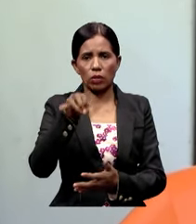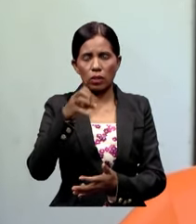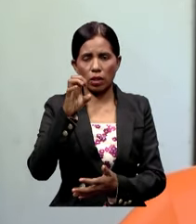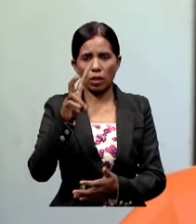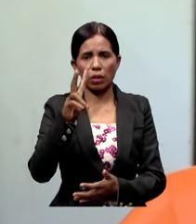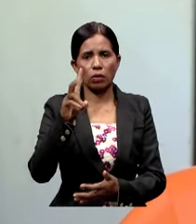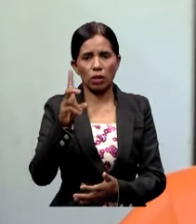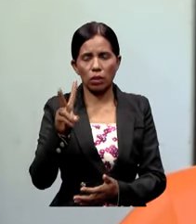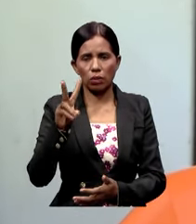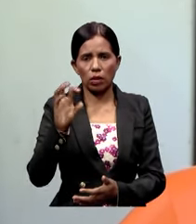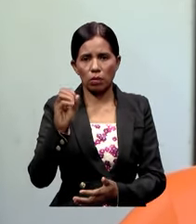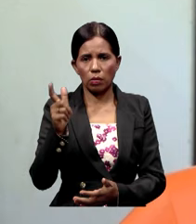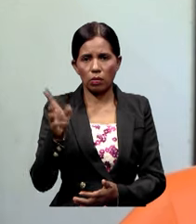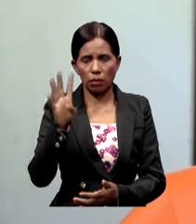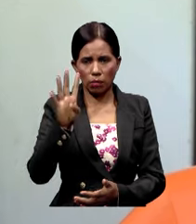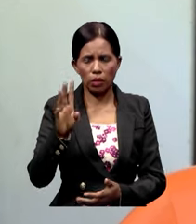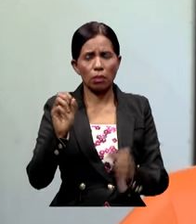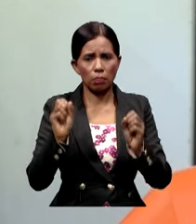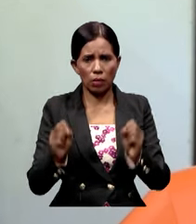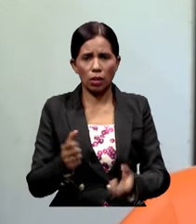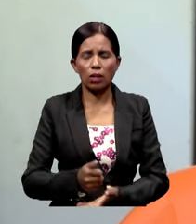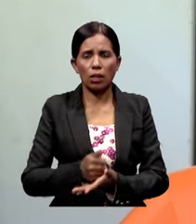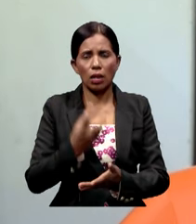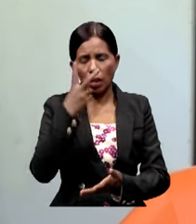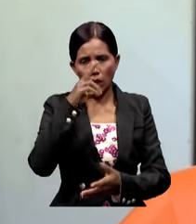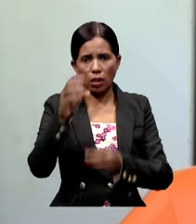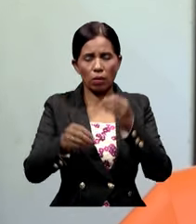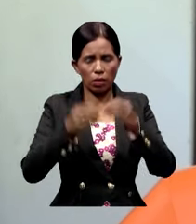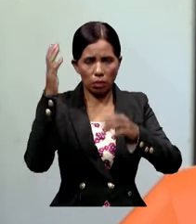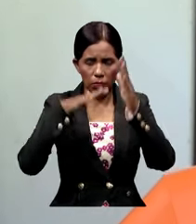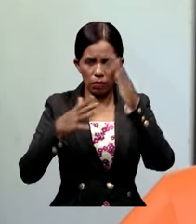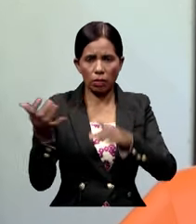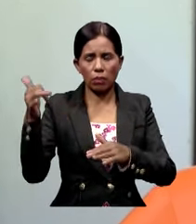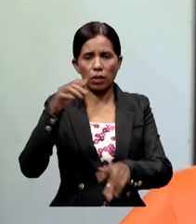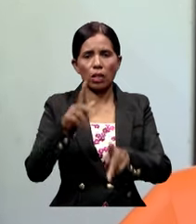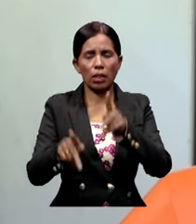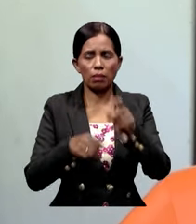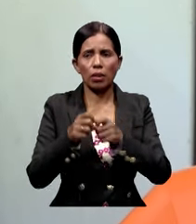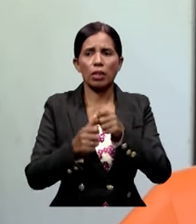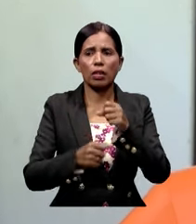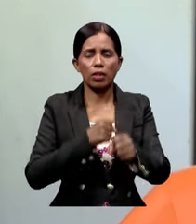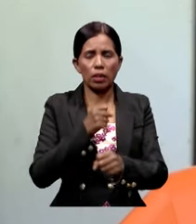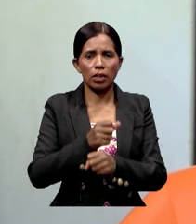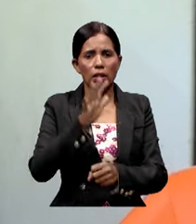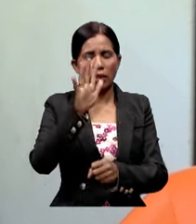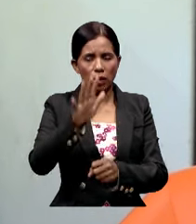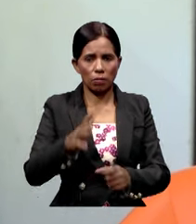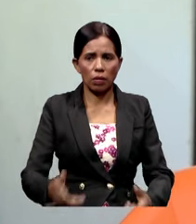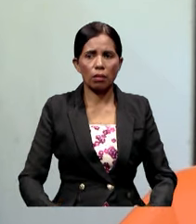2024, né? Bele resolve problema se renevema cá. Povo durante Tinan Lima, Nialara, Muris, e a